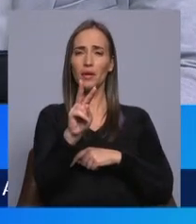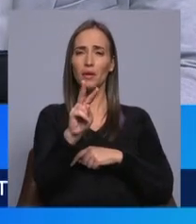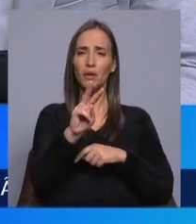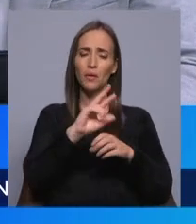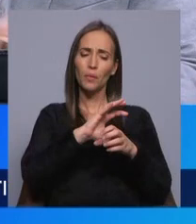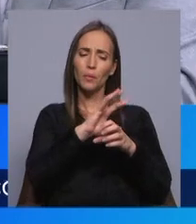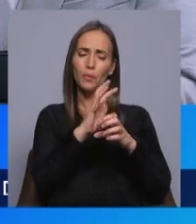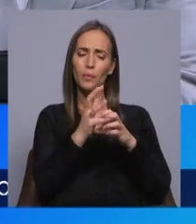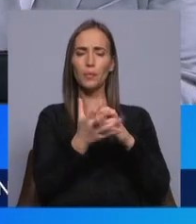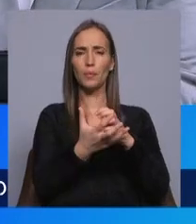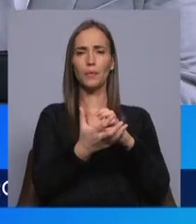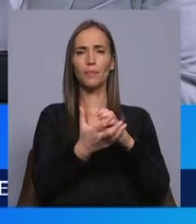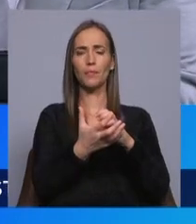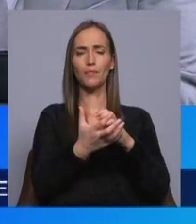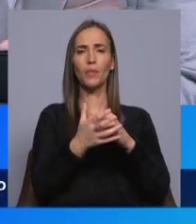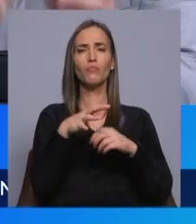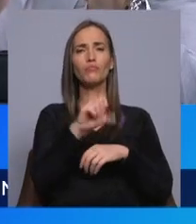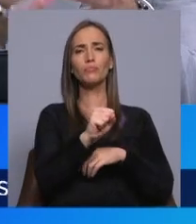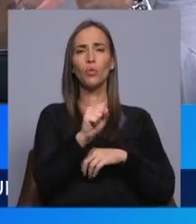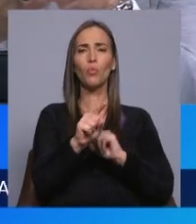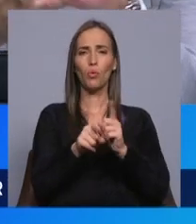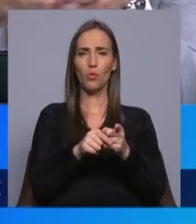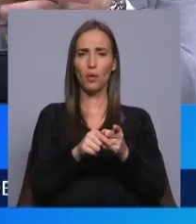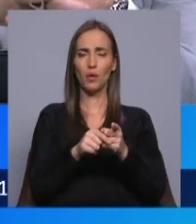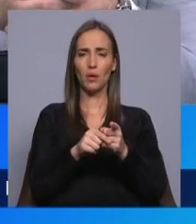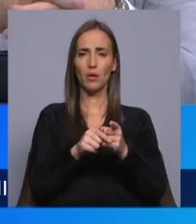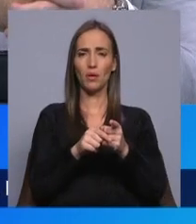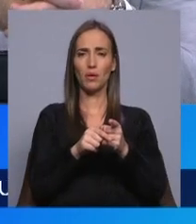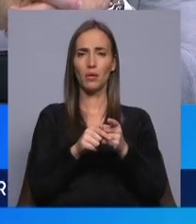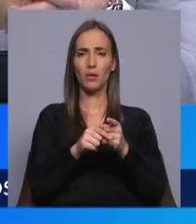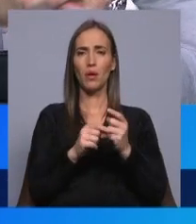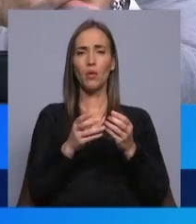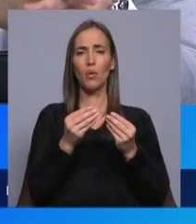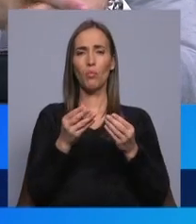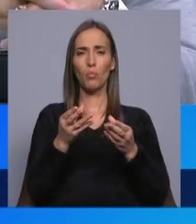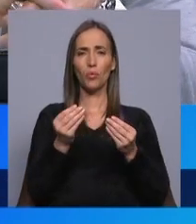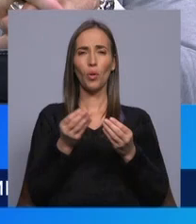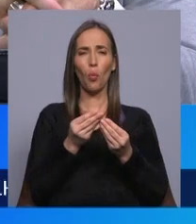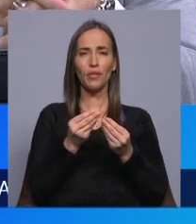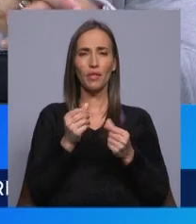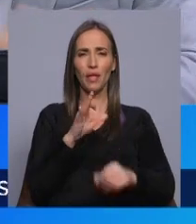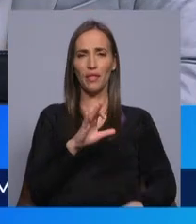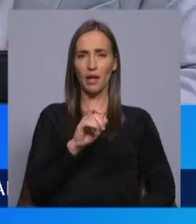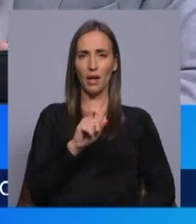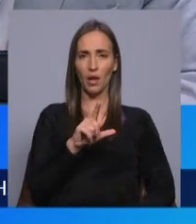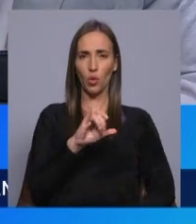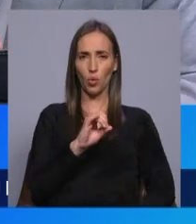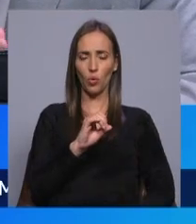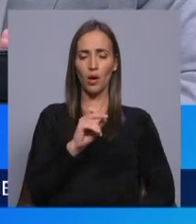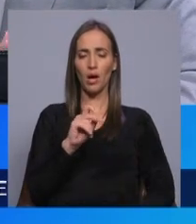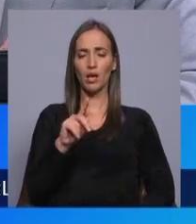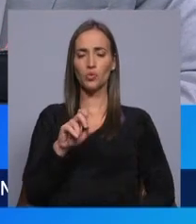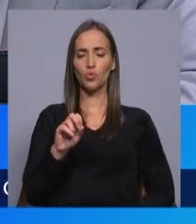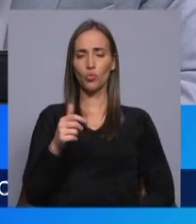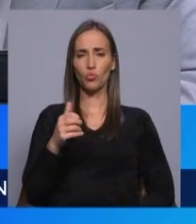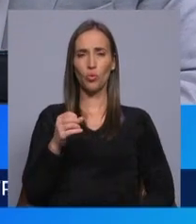assinatura, e encontraram o quê? Sobretudo grandes quantidades de hélio e azoto. Nós não estamos